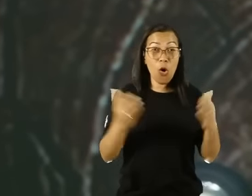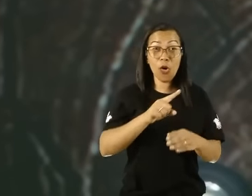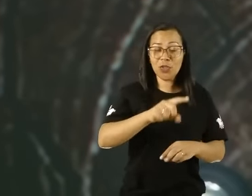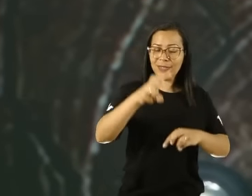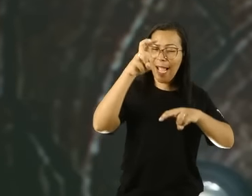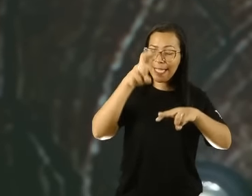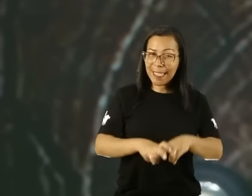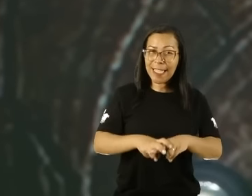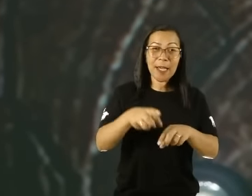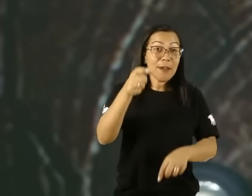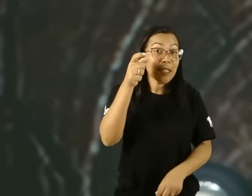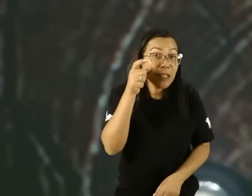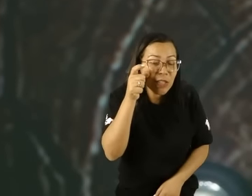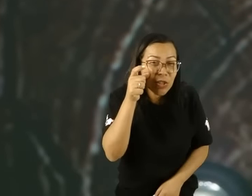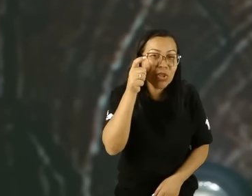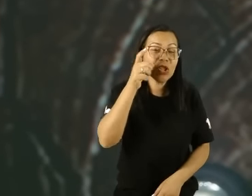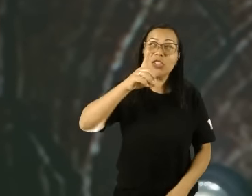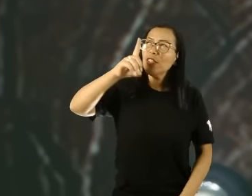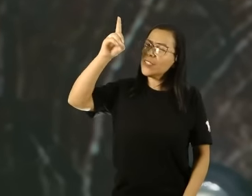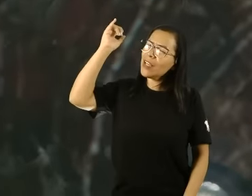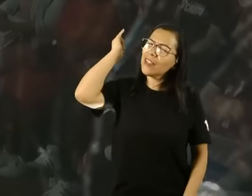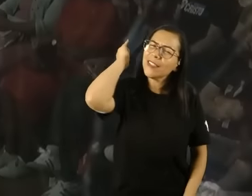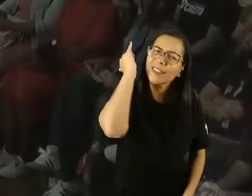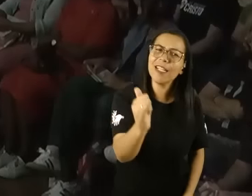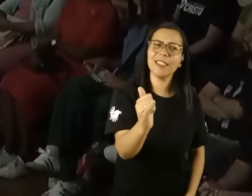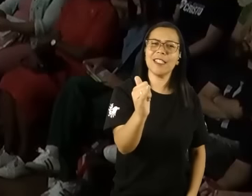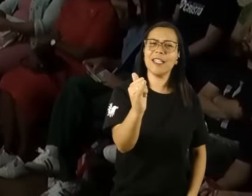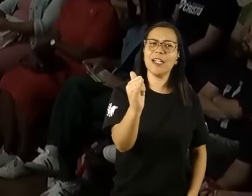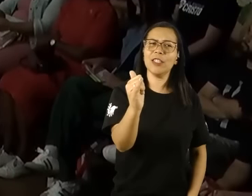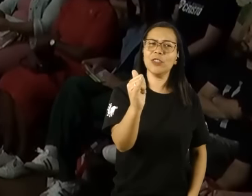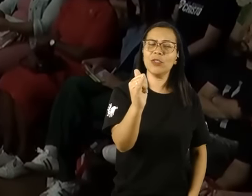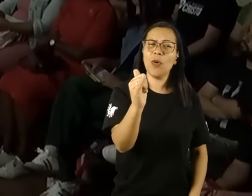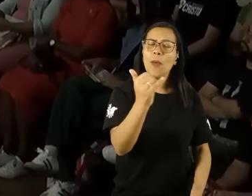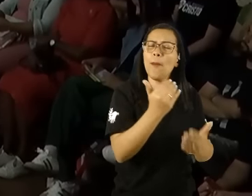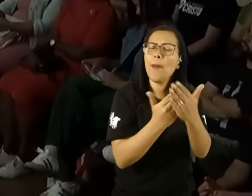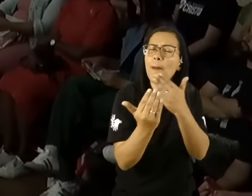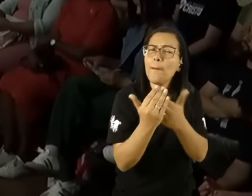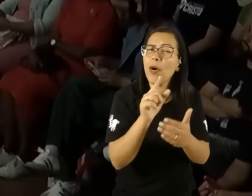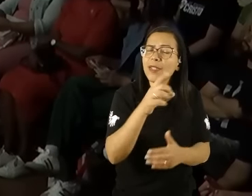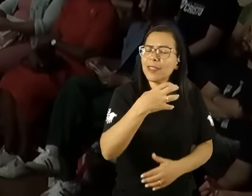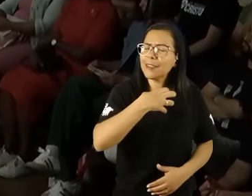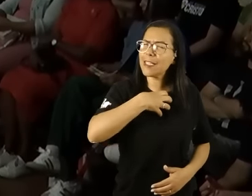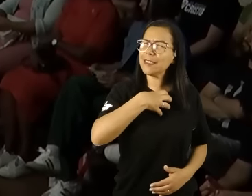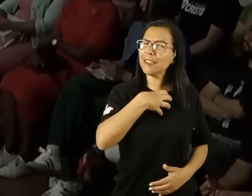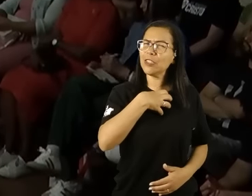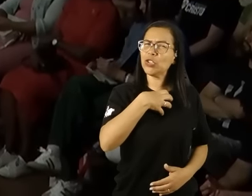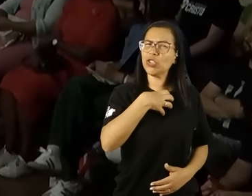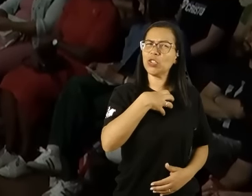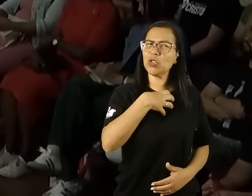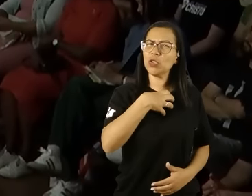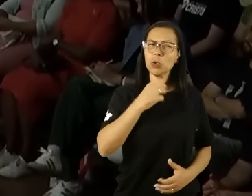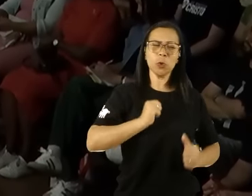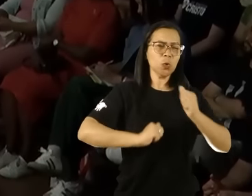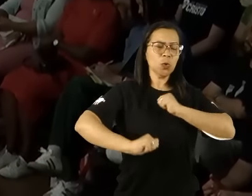eu quero dar um basta, Deus manda eu te dizer, no meio dessa frustração, eu vou te deixar ir lá, só